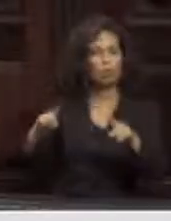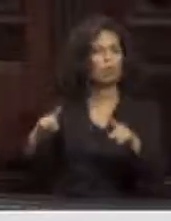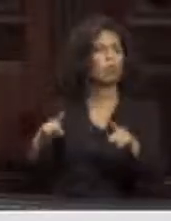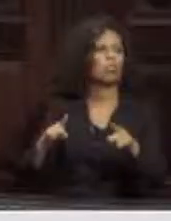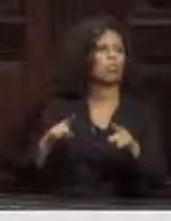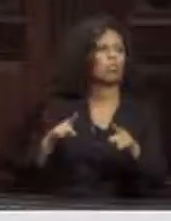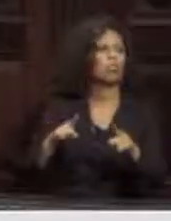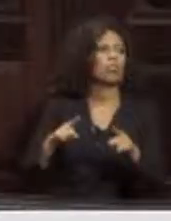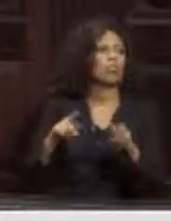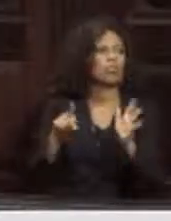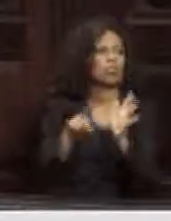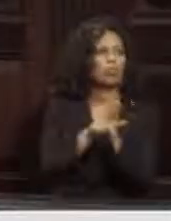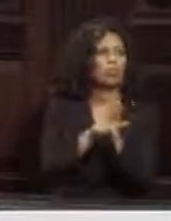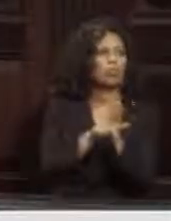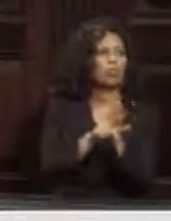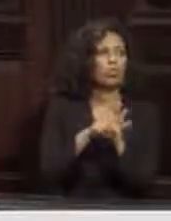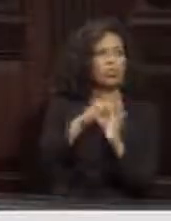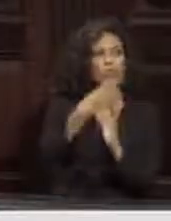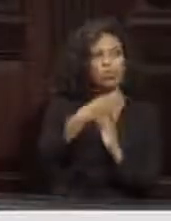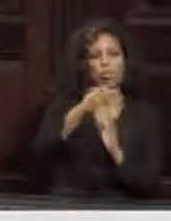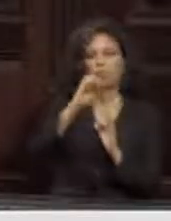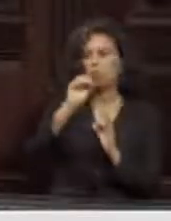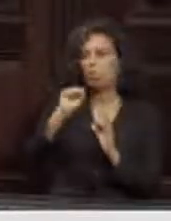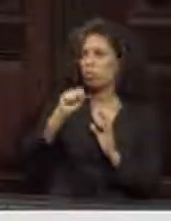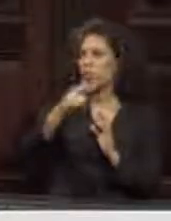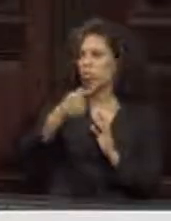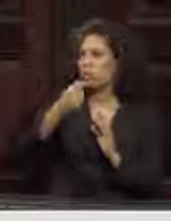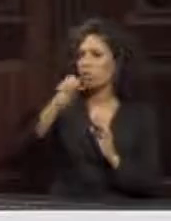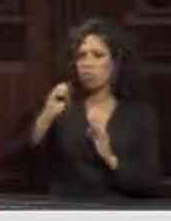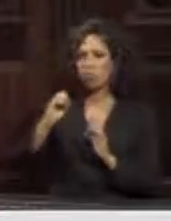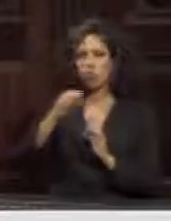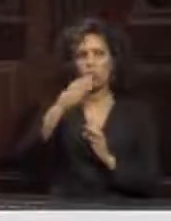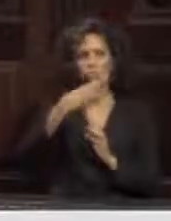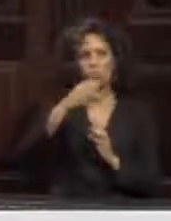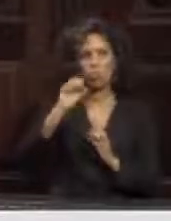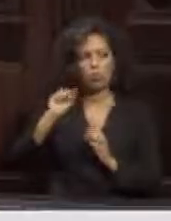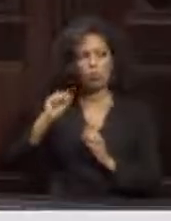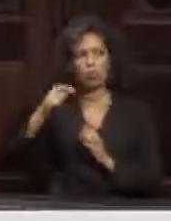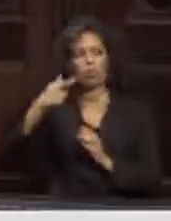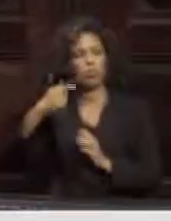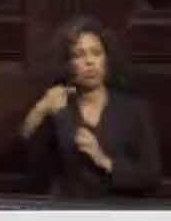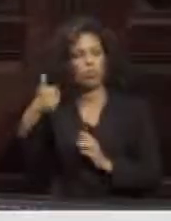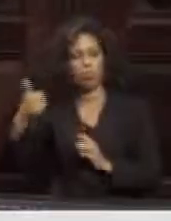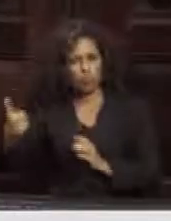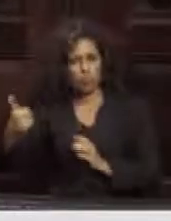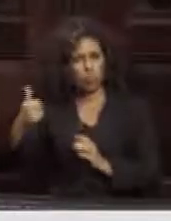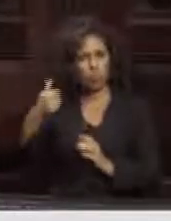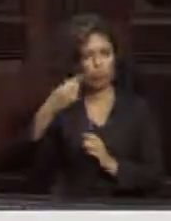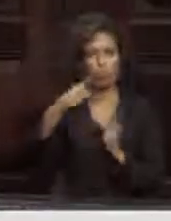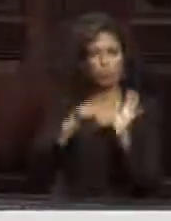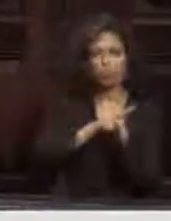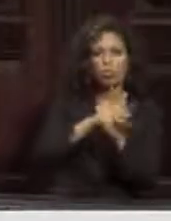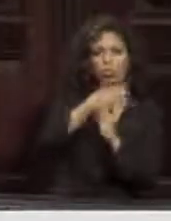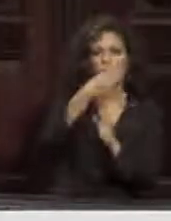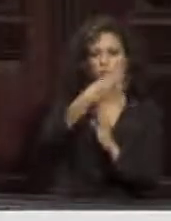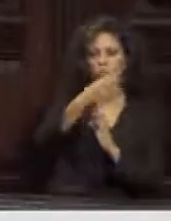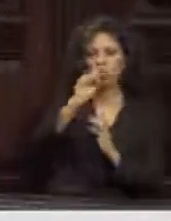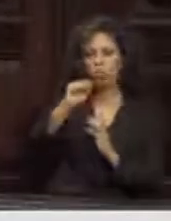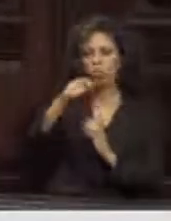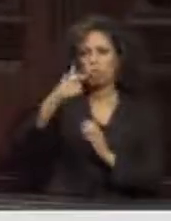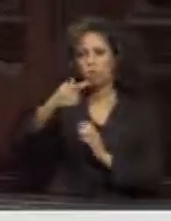contra o projeto 3870, o projeto 3871 e o projeto